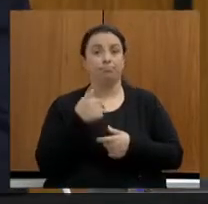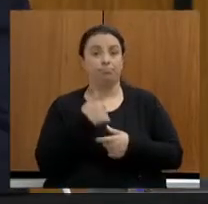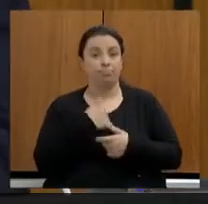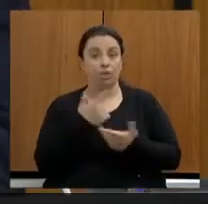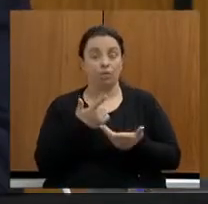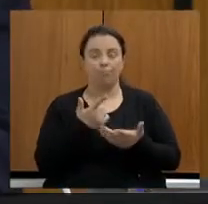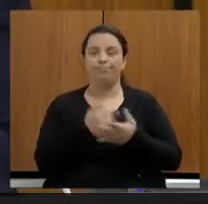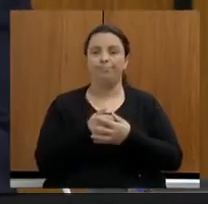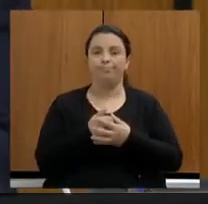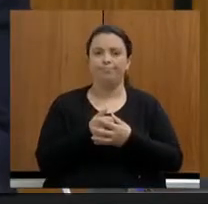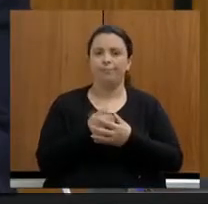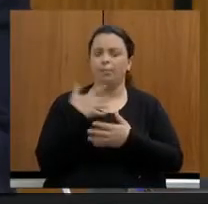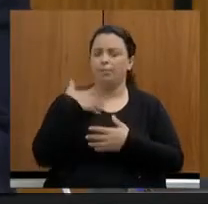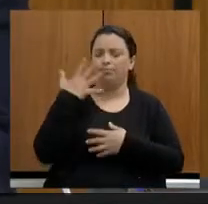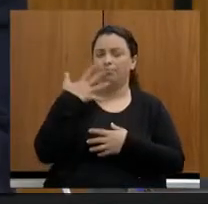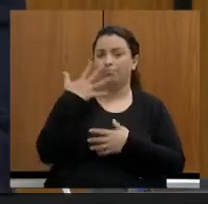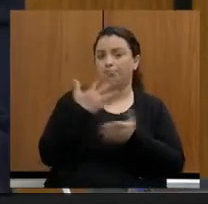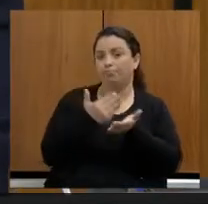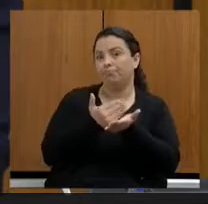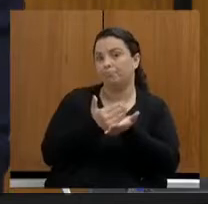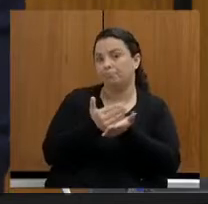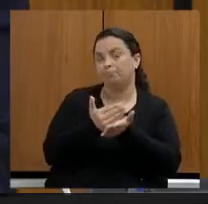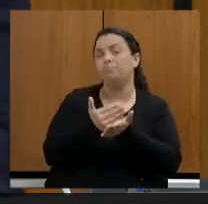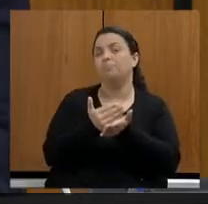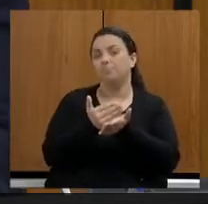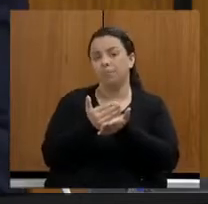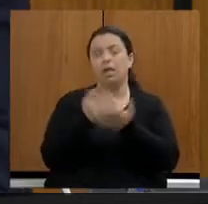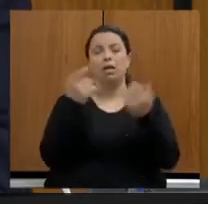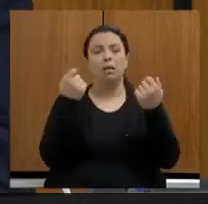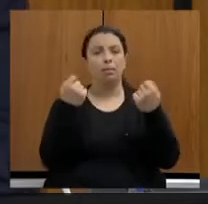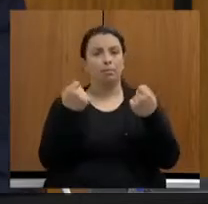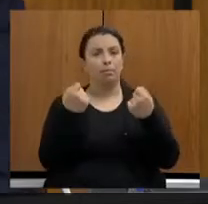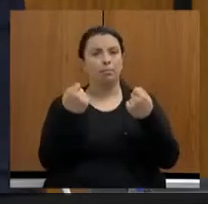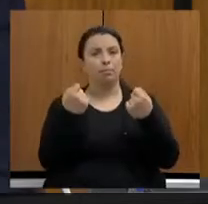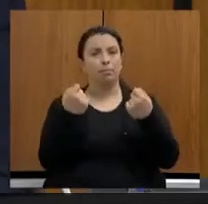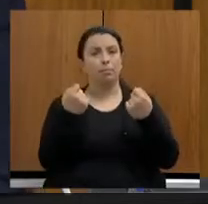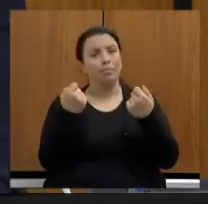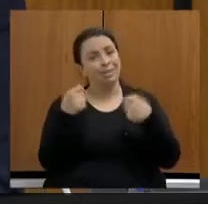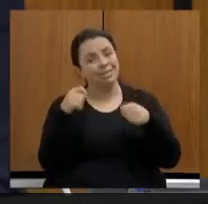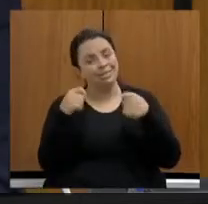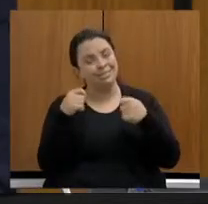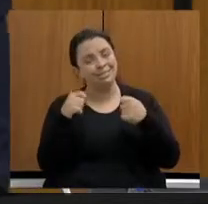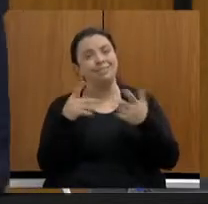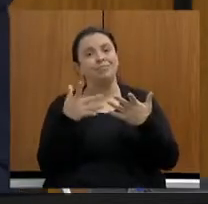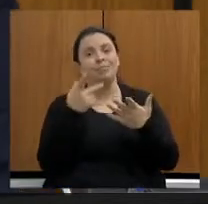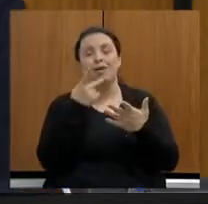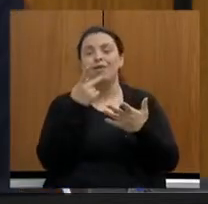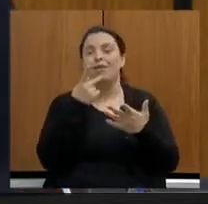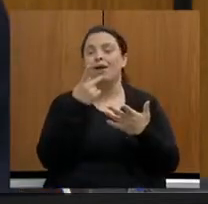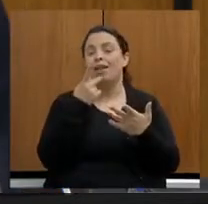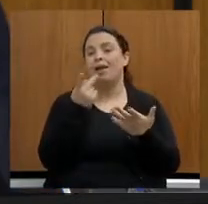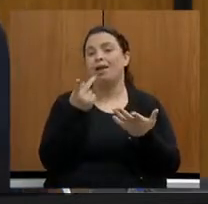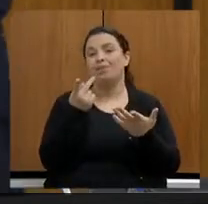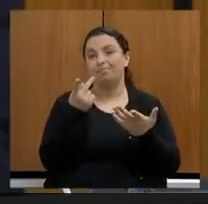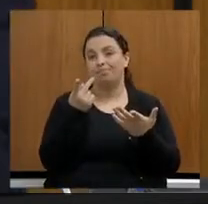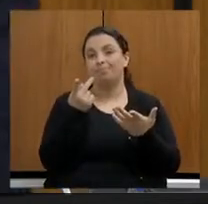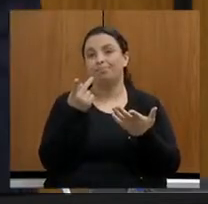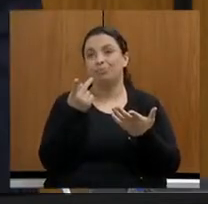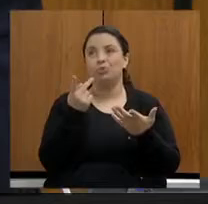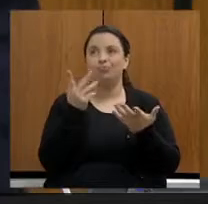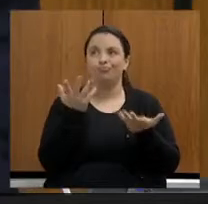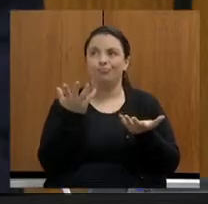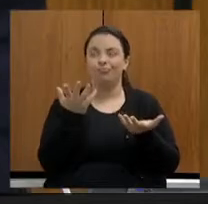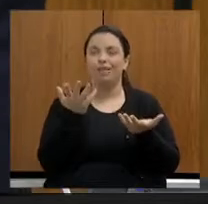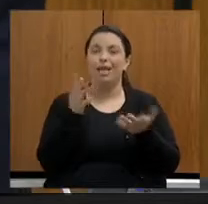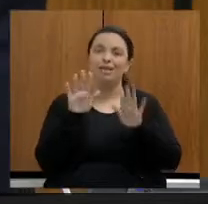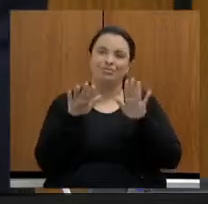de iniciar minha fala presidenta e Jacques está se mencionando tanto a questão aqui de partido político